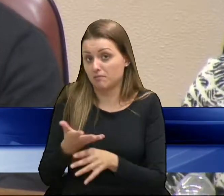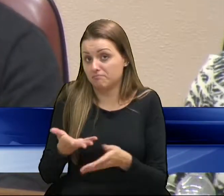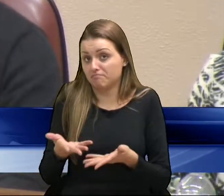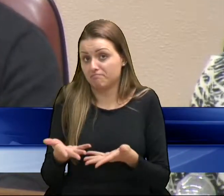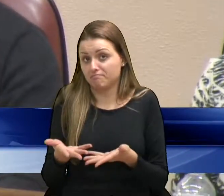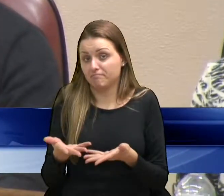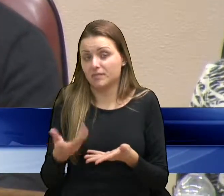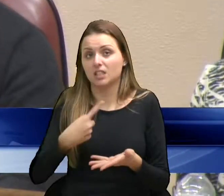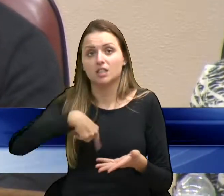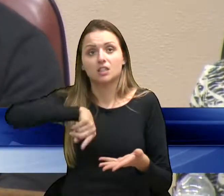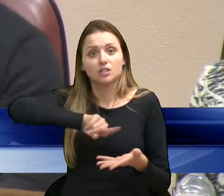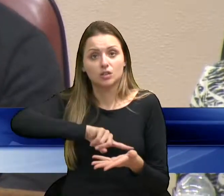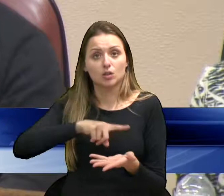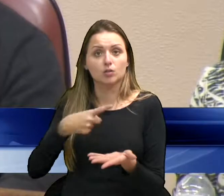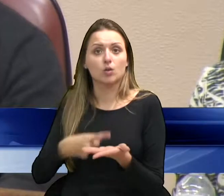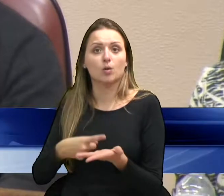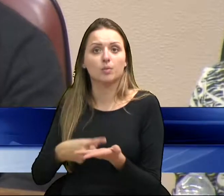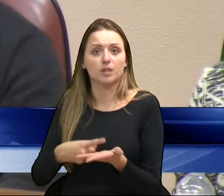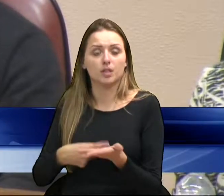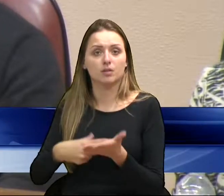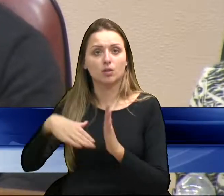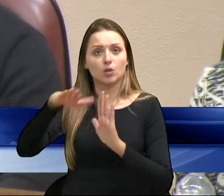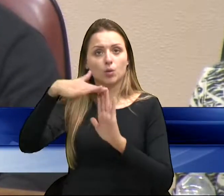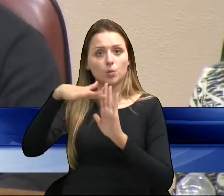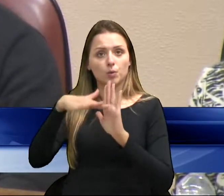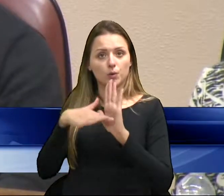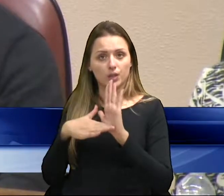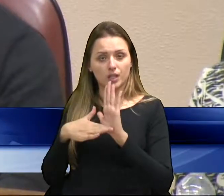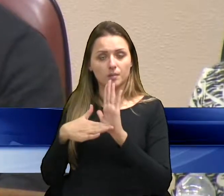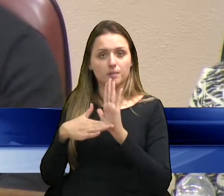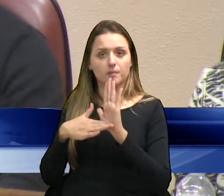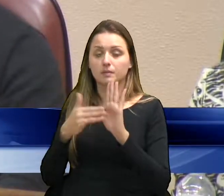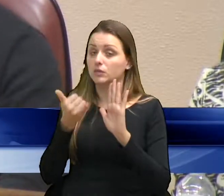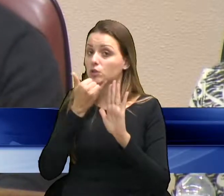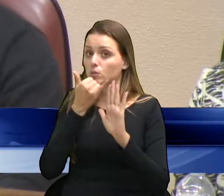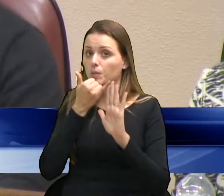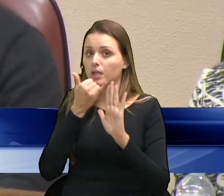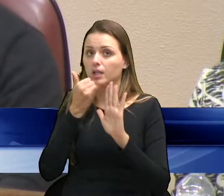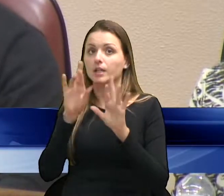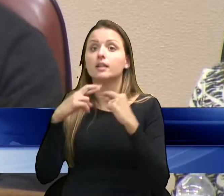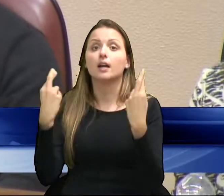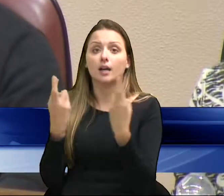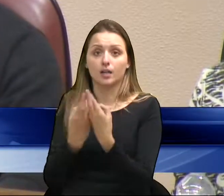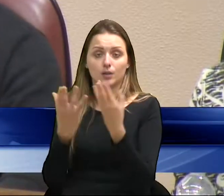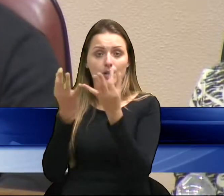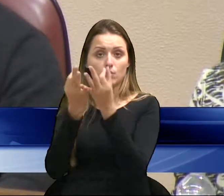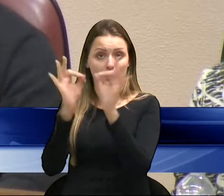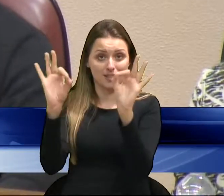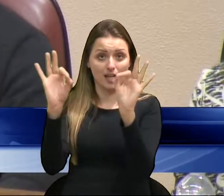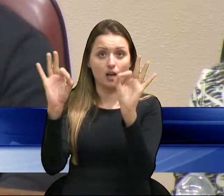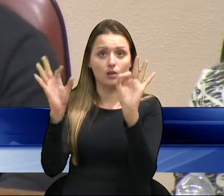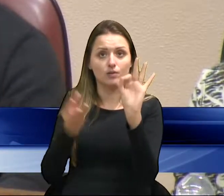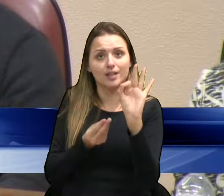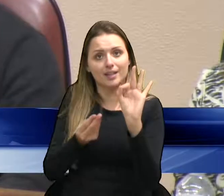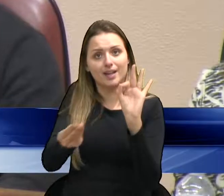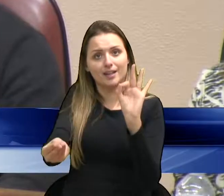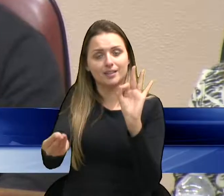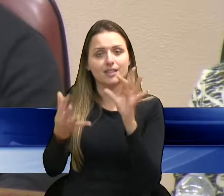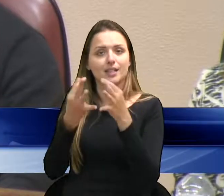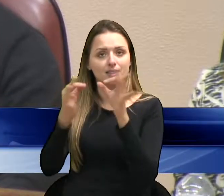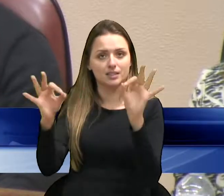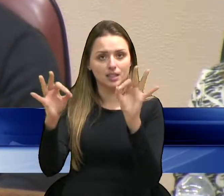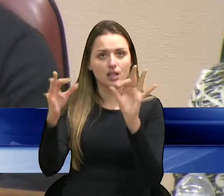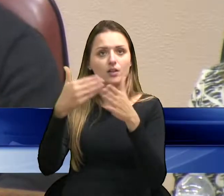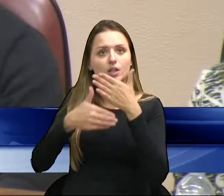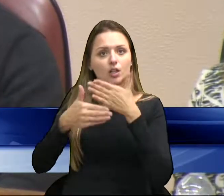gente combinou com ele, então, que o programa ia ser gravado, a gente ia passar a degravação para ele depois, para eles